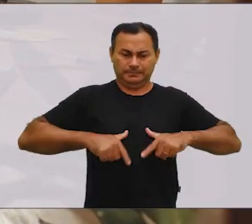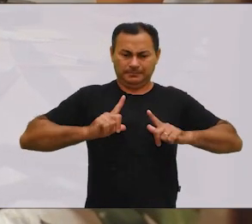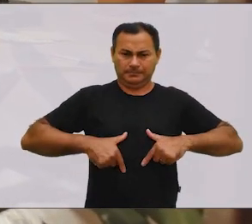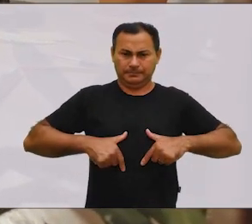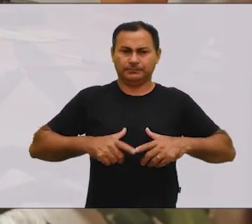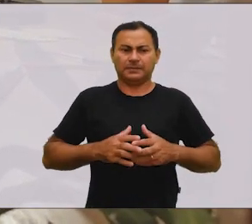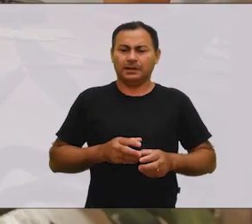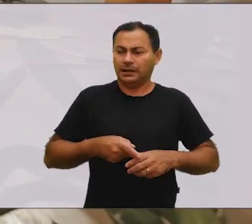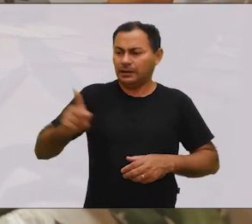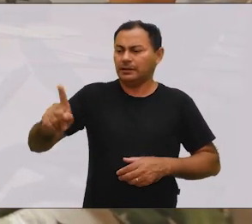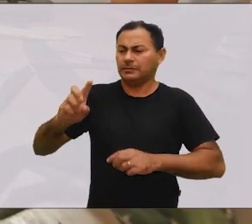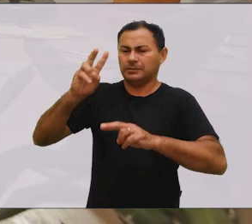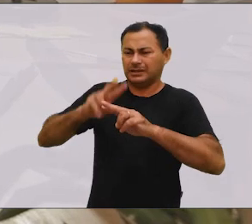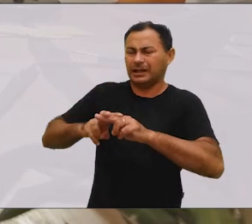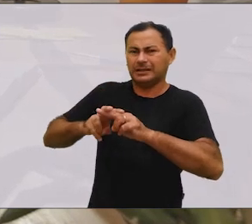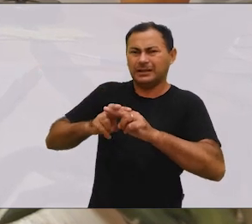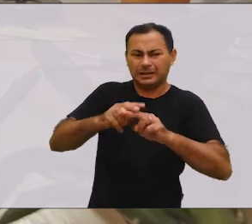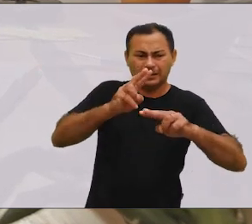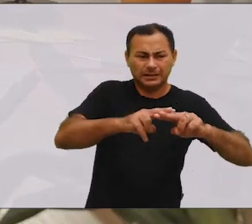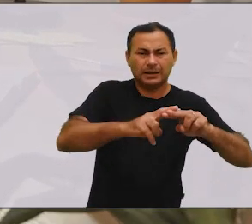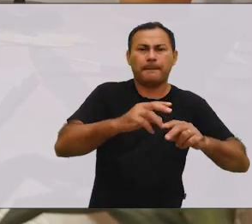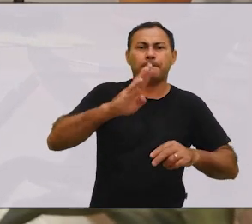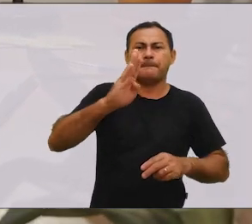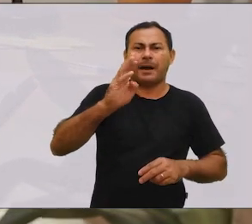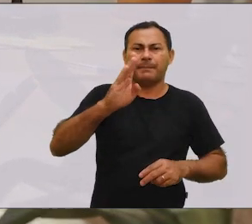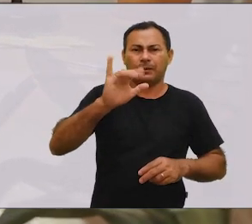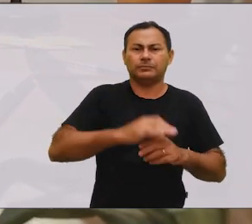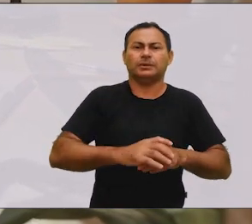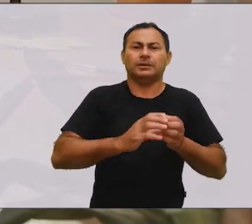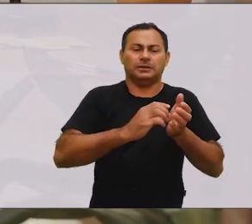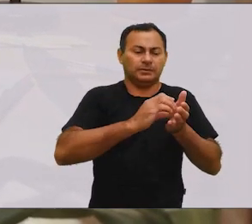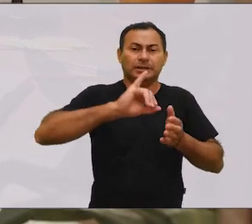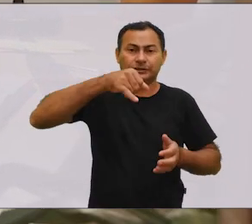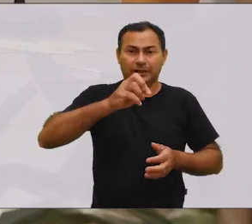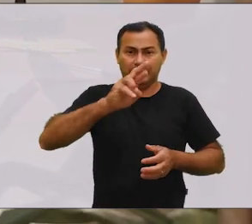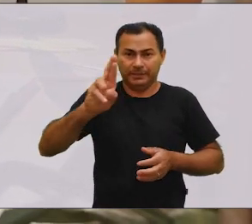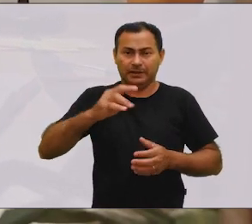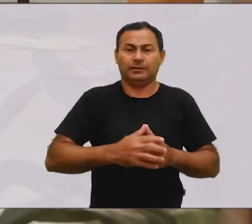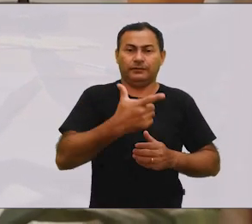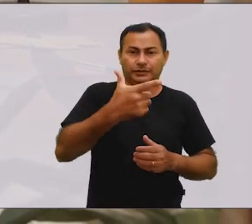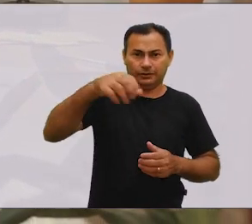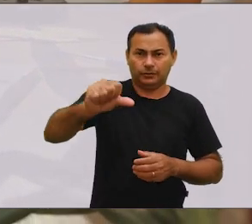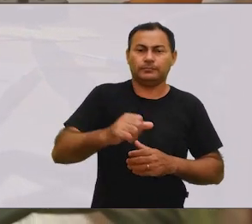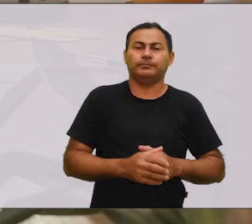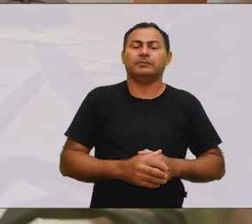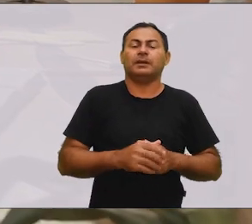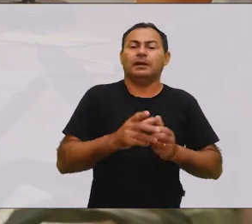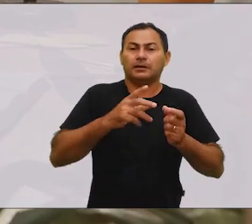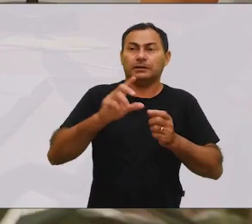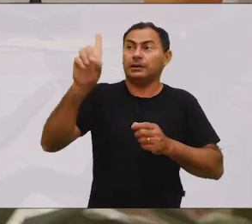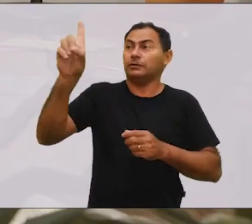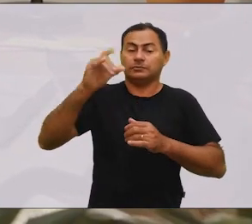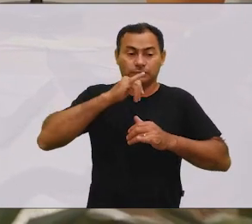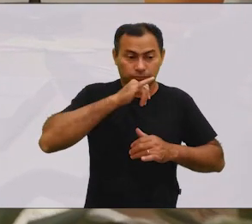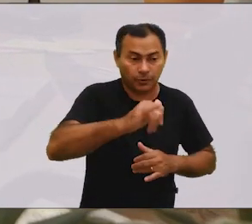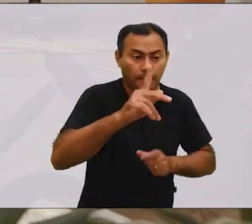estavam prestes a sair do cativeiro babilônico em Jeremias 29, versículos 11 a 14, Deus mandou uma palavra